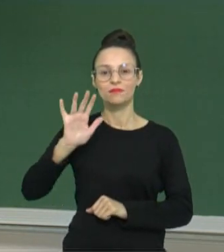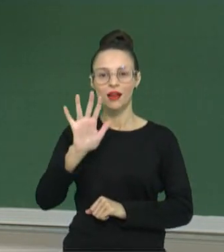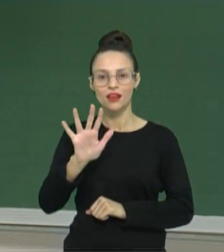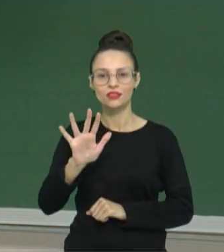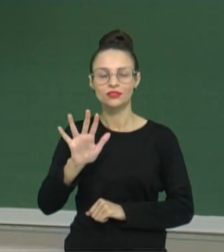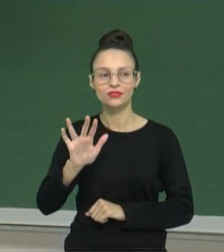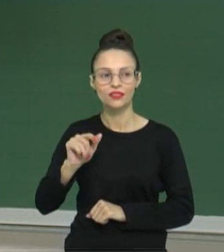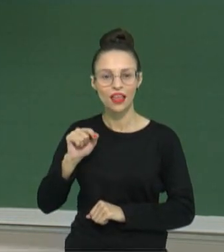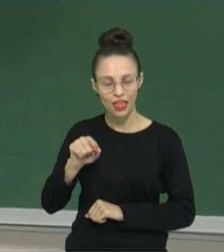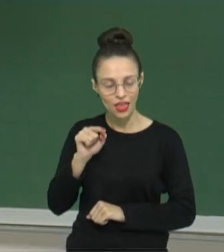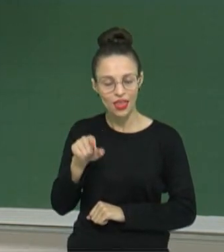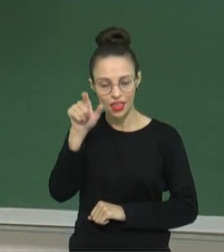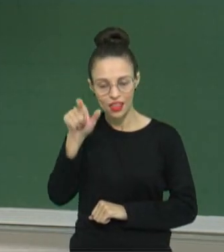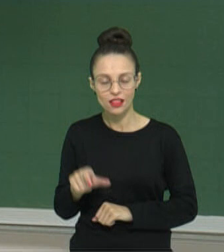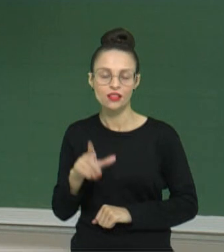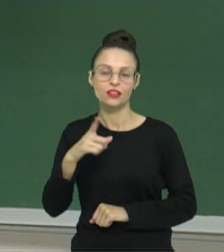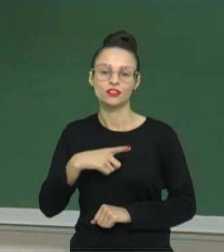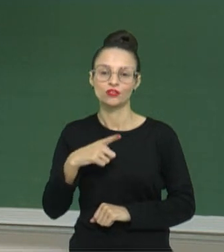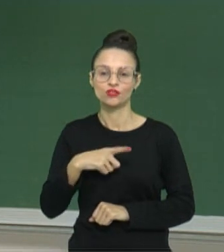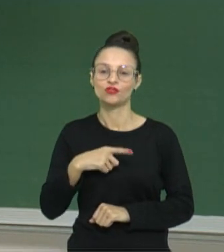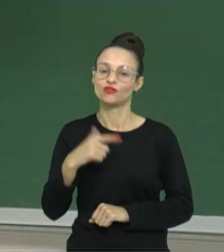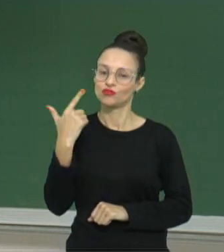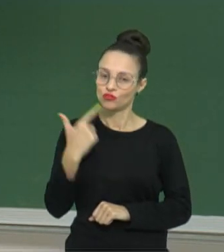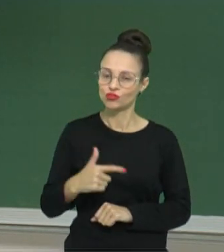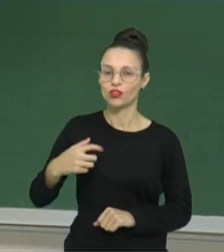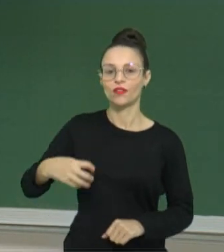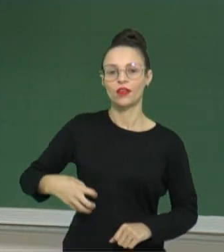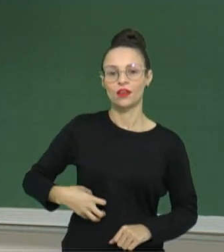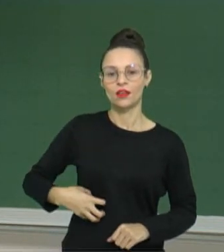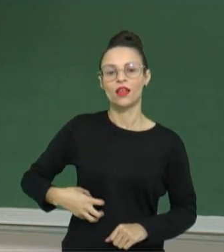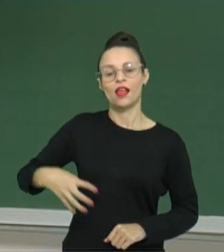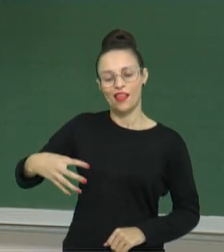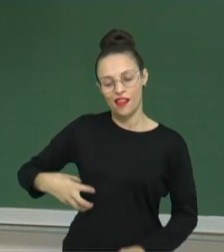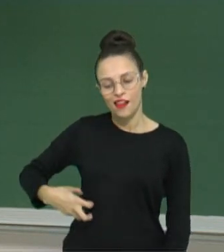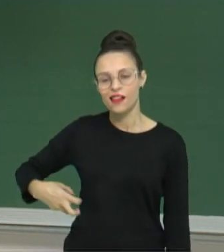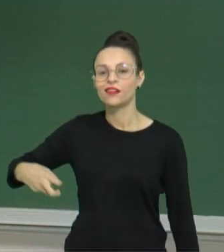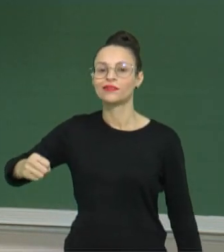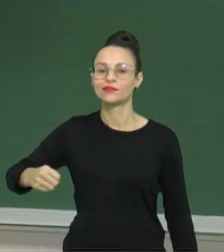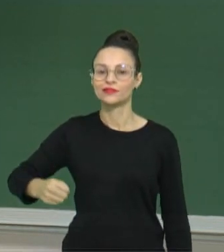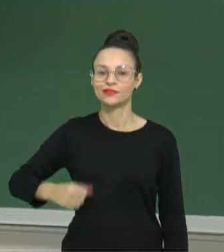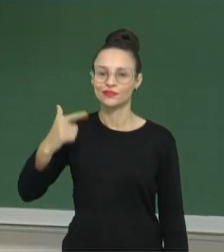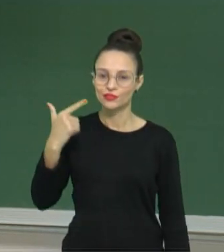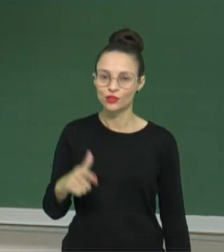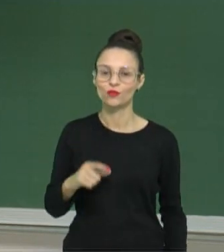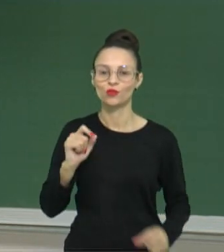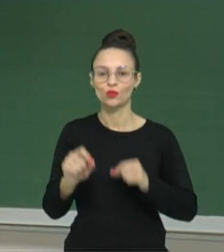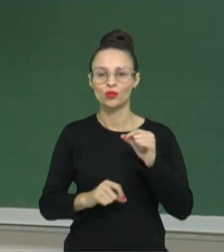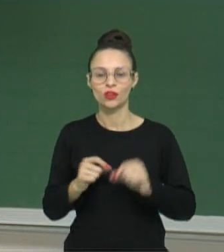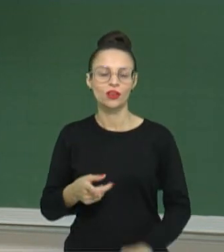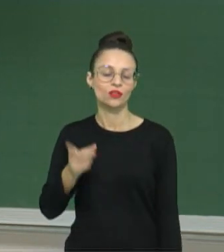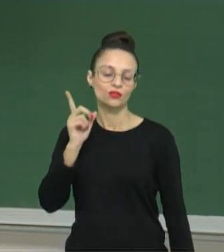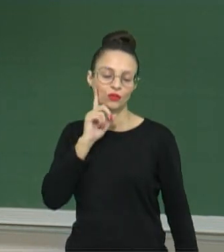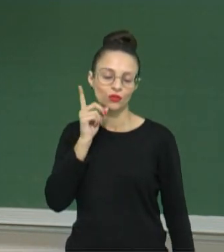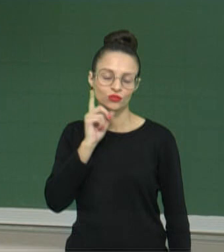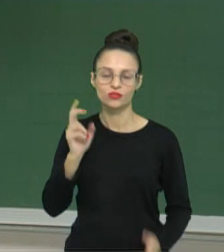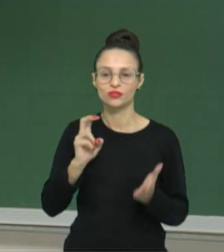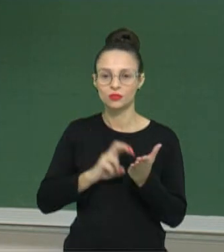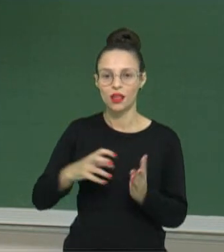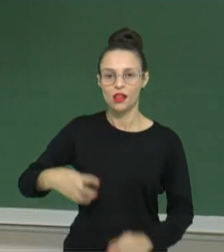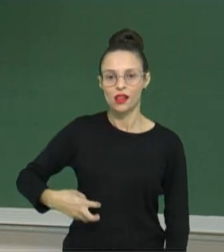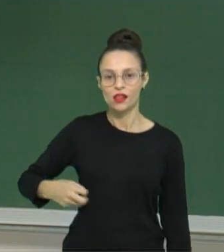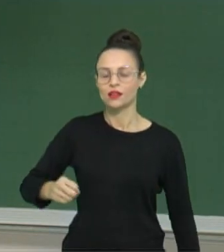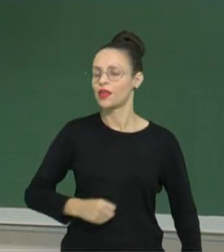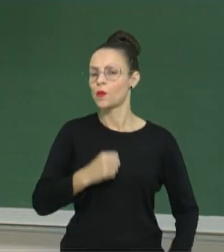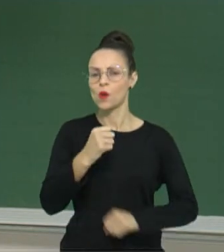o Prometeu ele tinha novamente o seu fígado devorado pelo abutre que retornava todas as manhãs. E o Prometeu